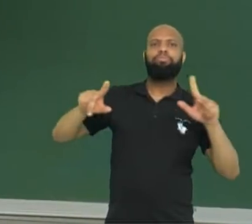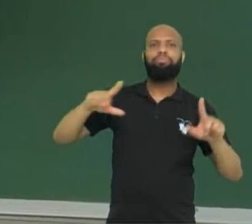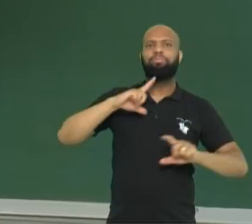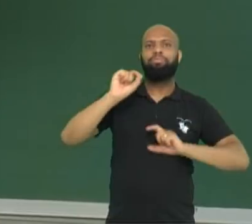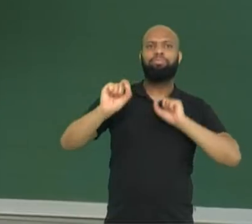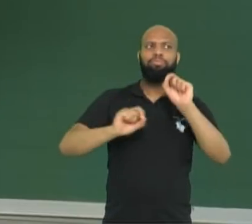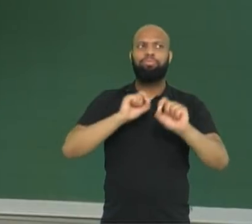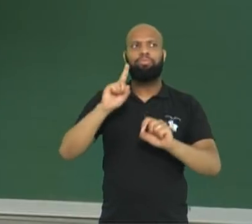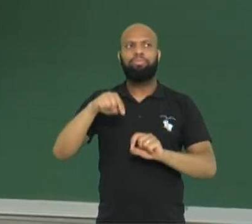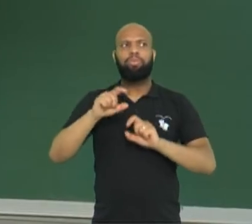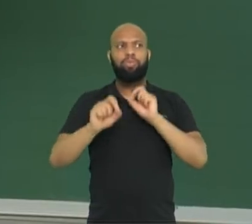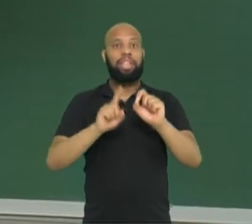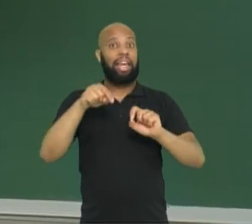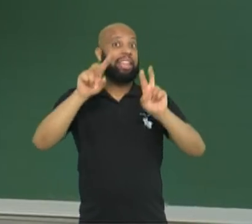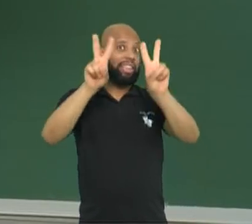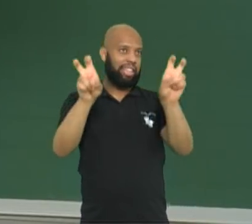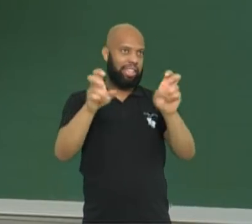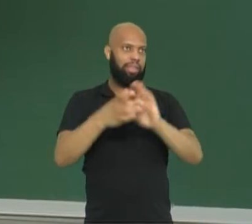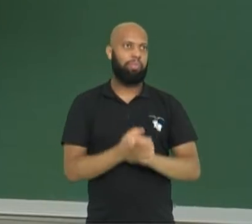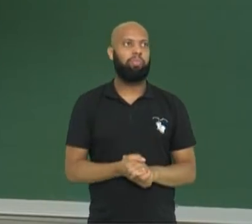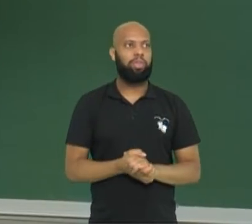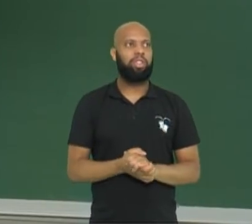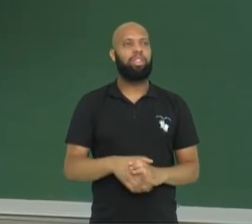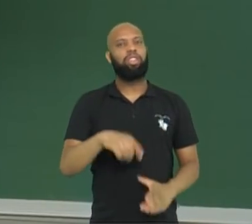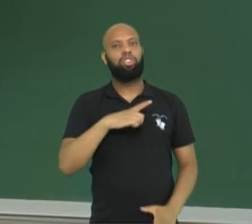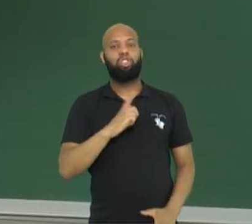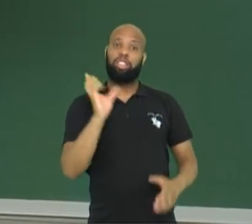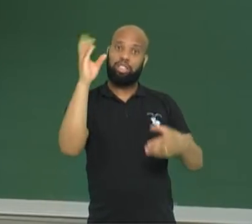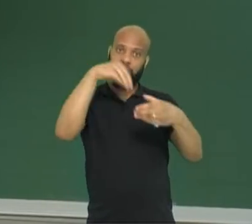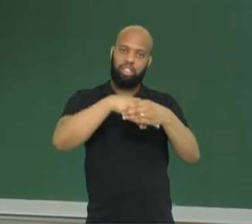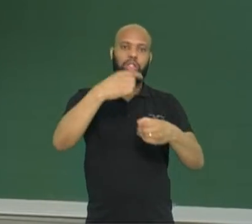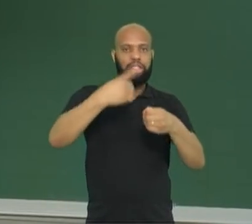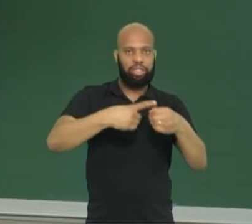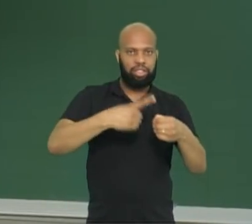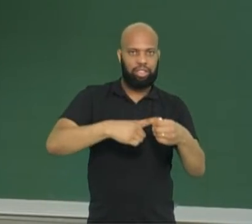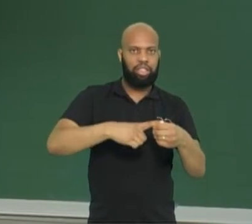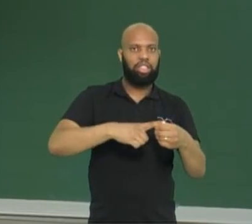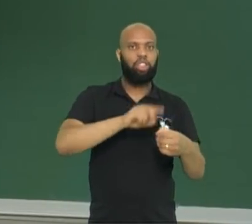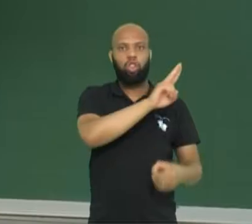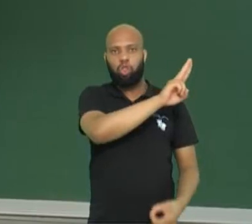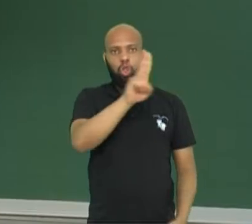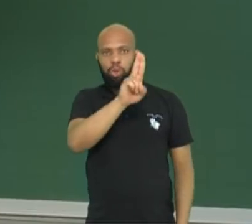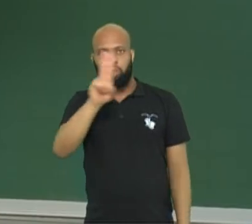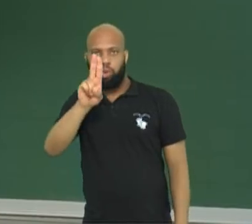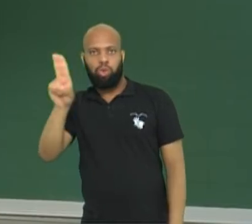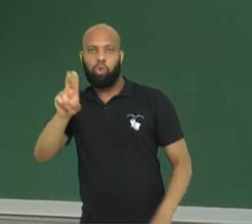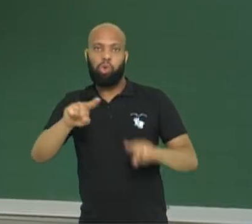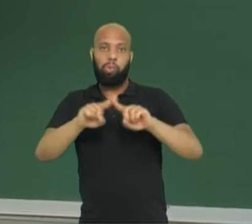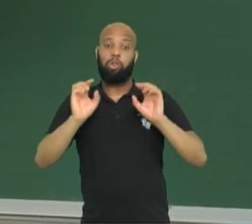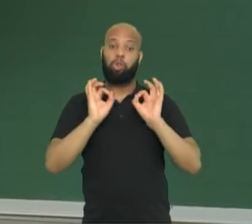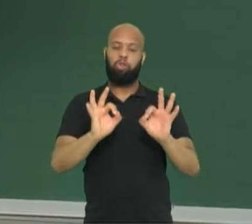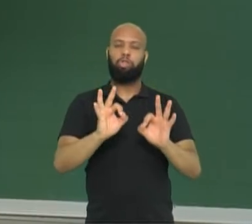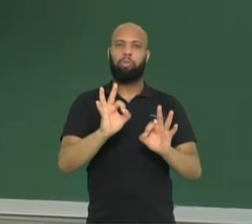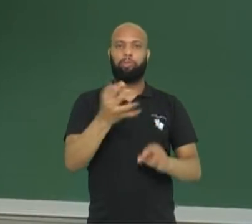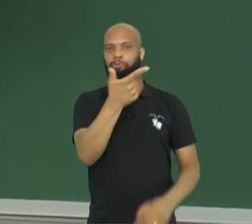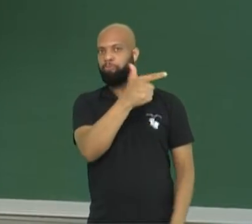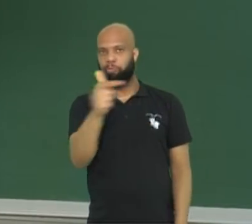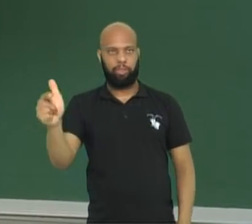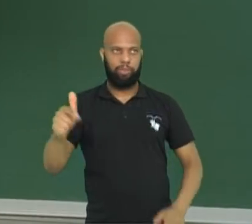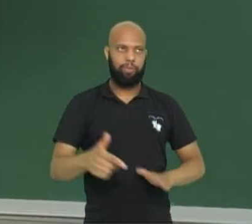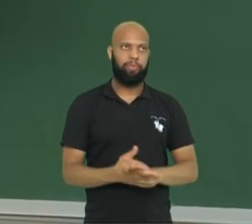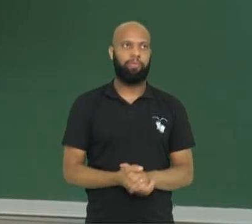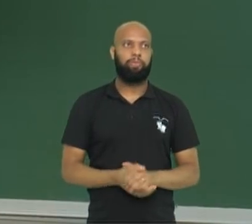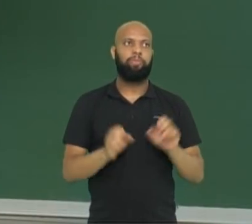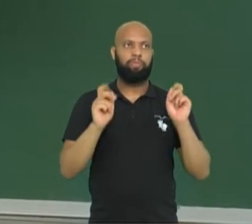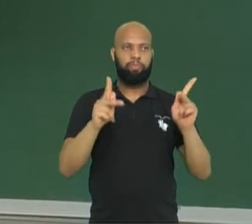era basicamente o tema, né? Que apareceu em uma cidade daquelas mencionadas, sem confirmação. Beleza?